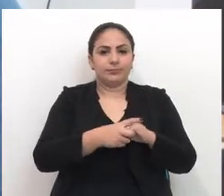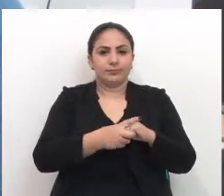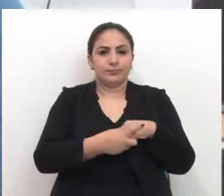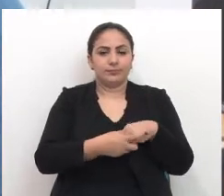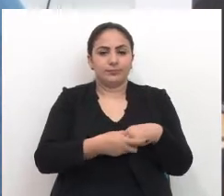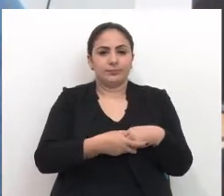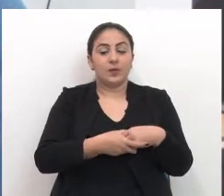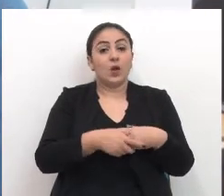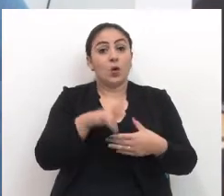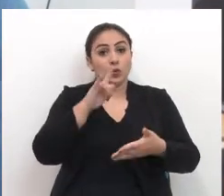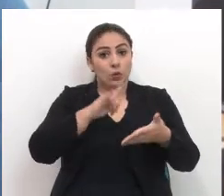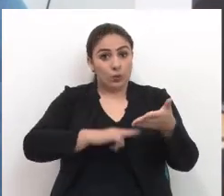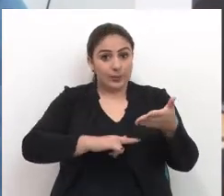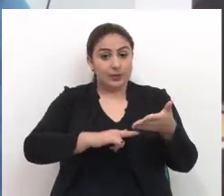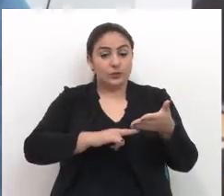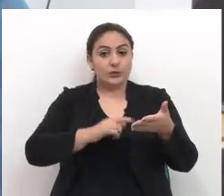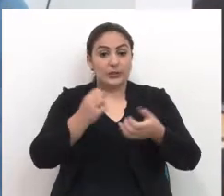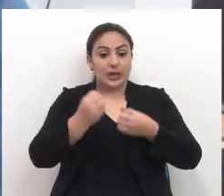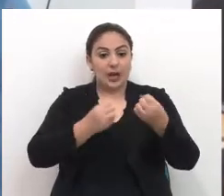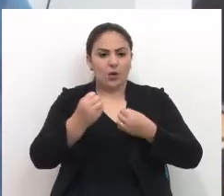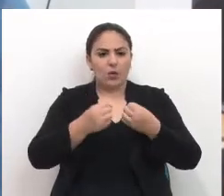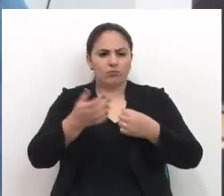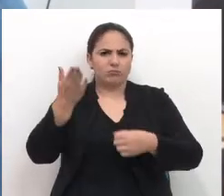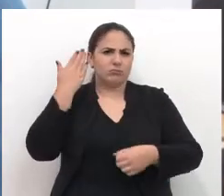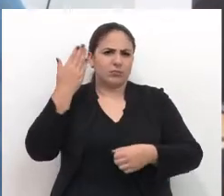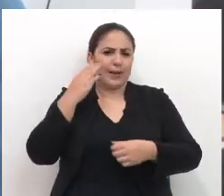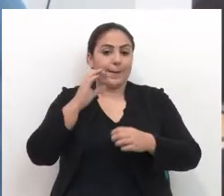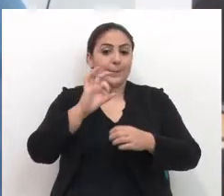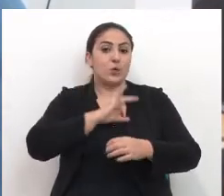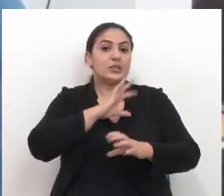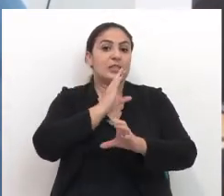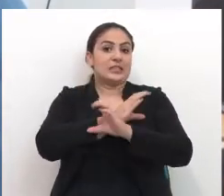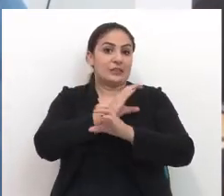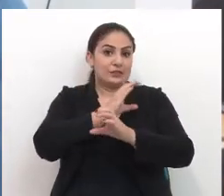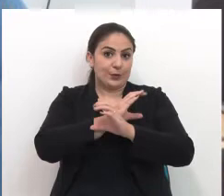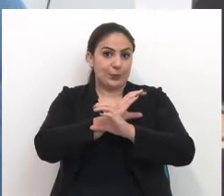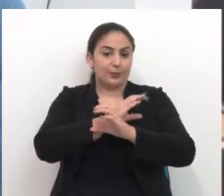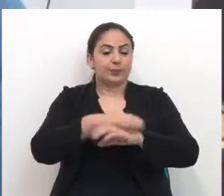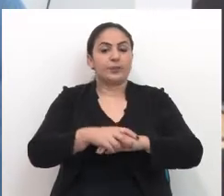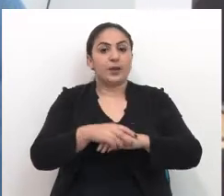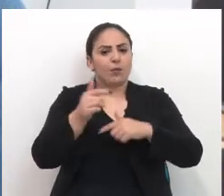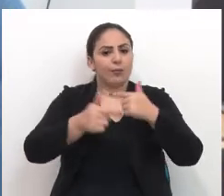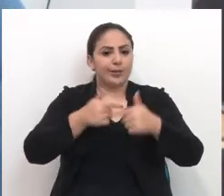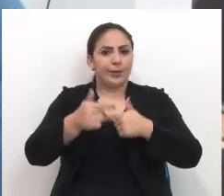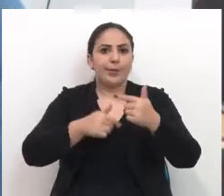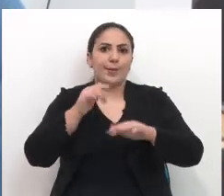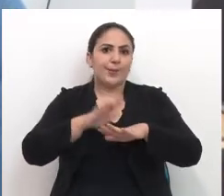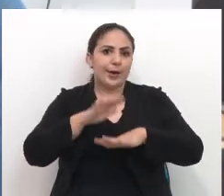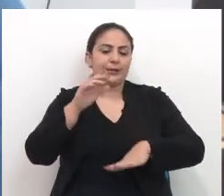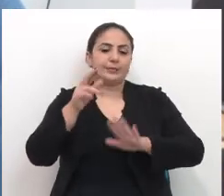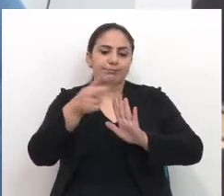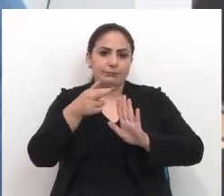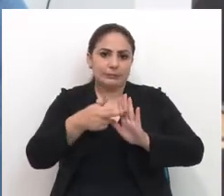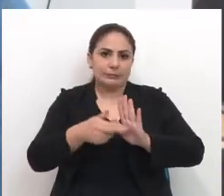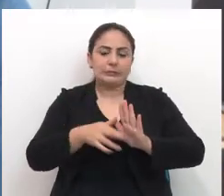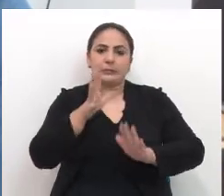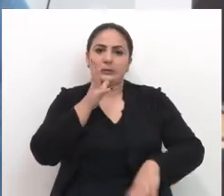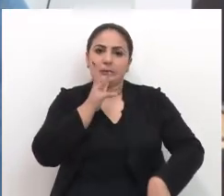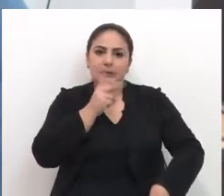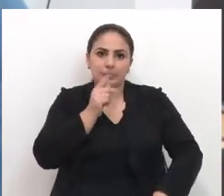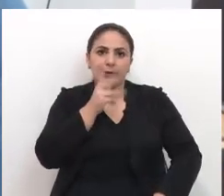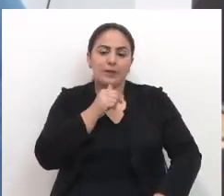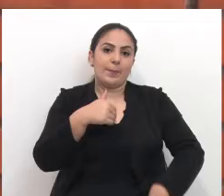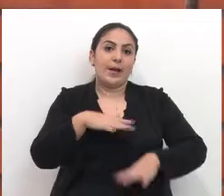época, a documentação de veículos era feita pela Polícia Civil. Então, era um serviço mais burocrático,